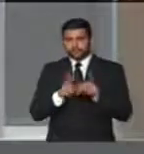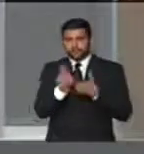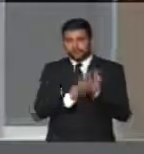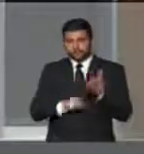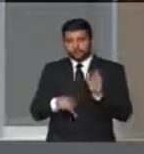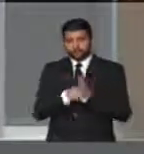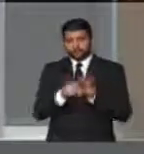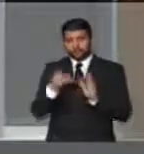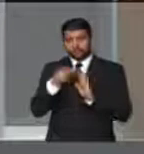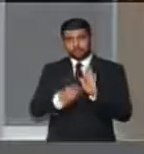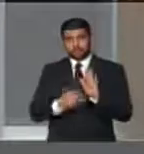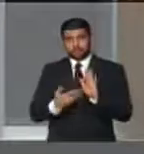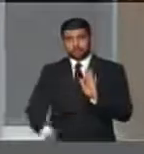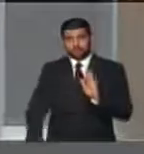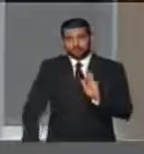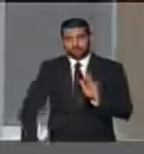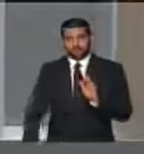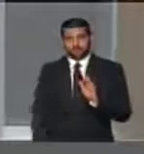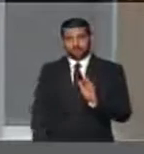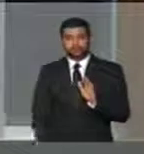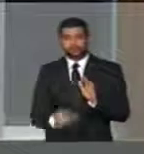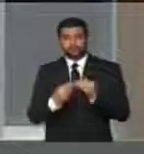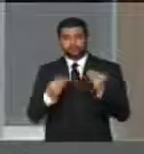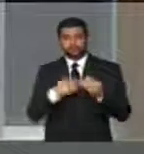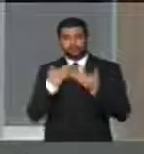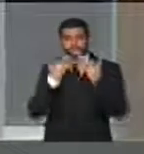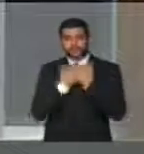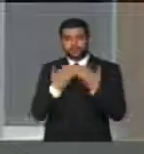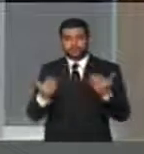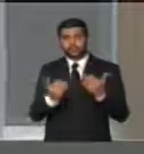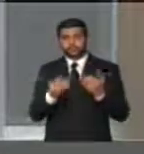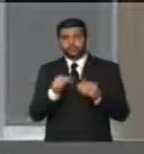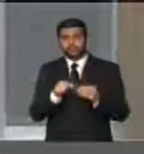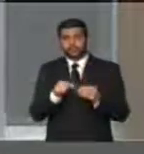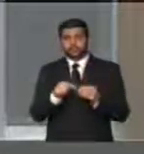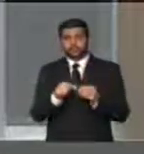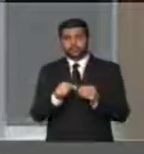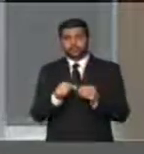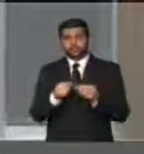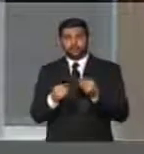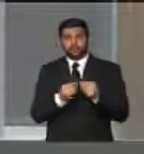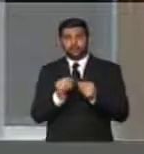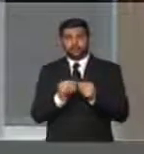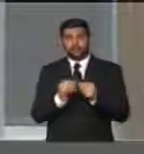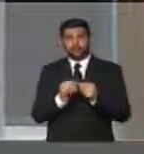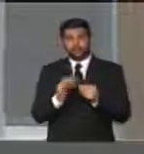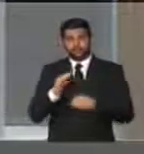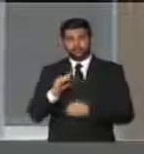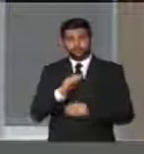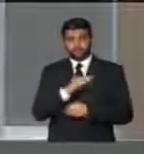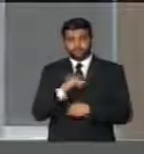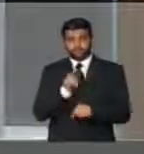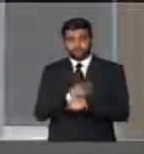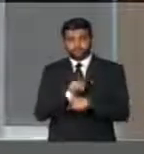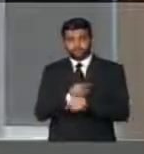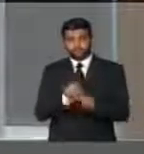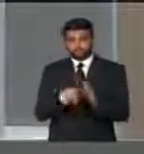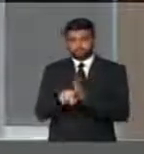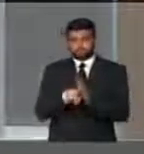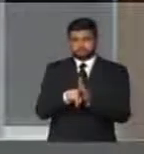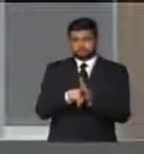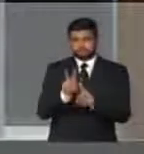do processo. Como apareceu, né? E uma comissão de